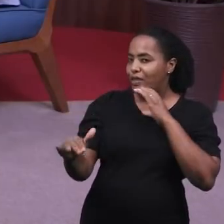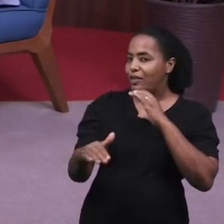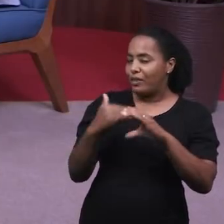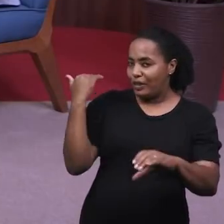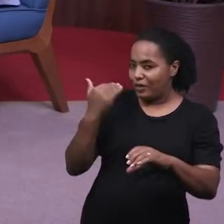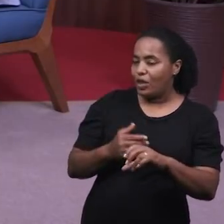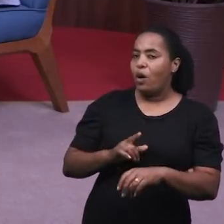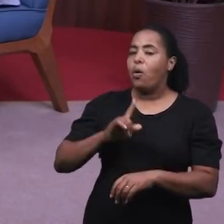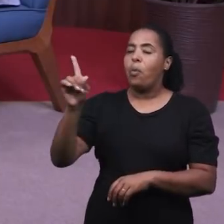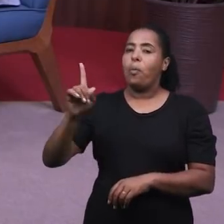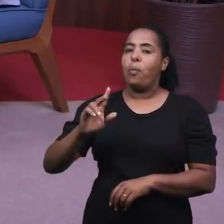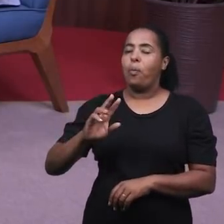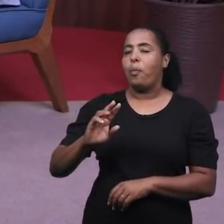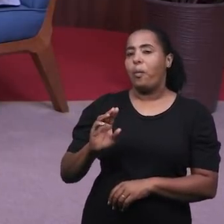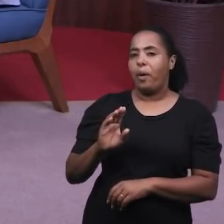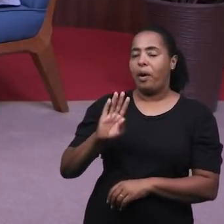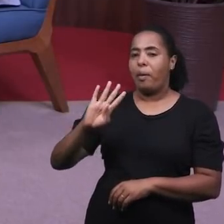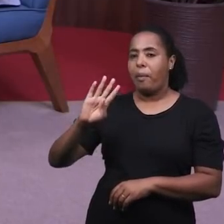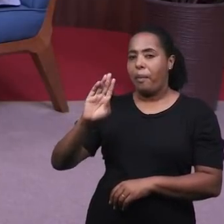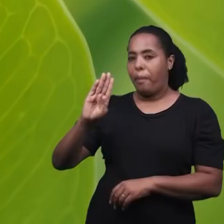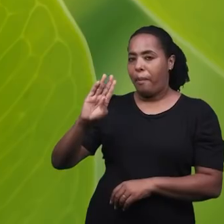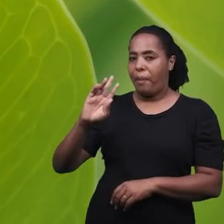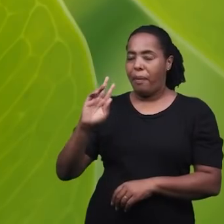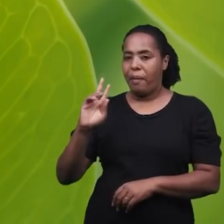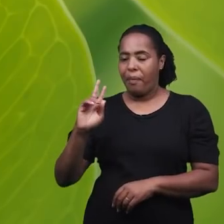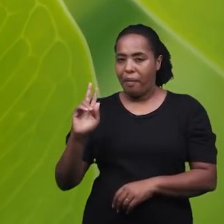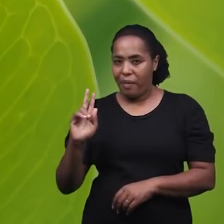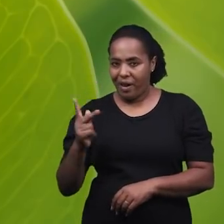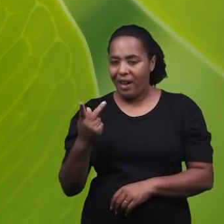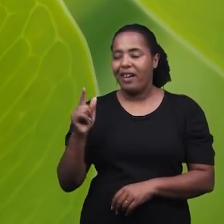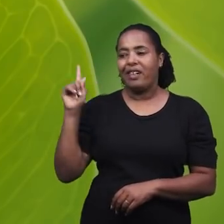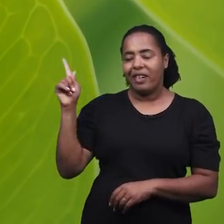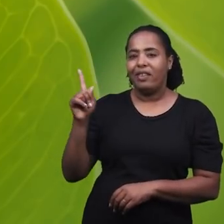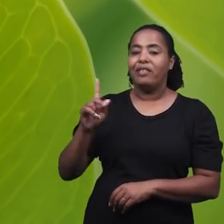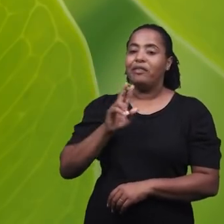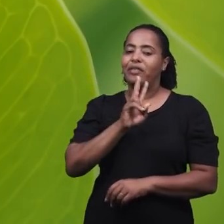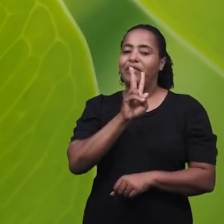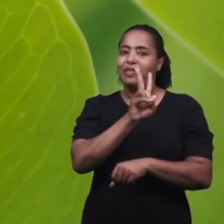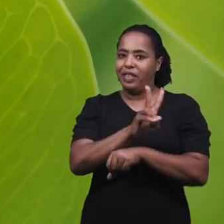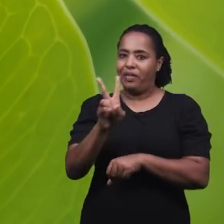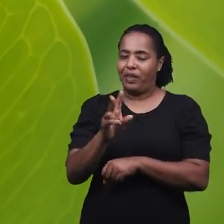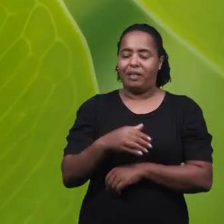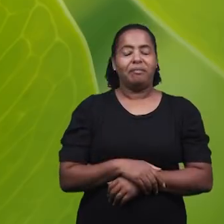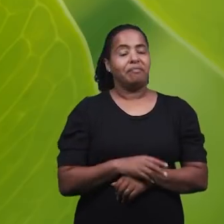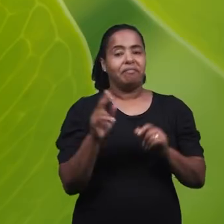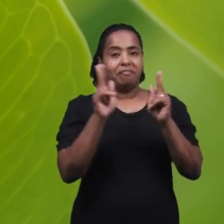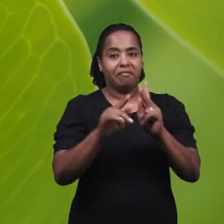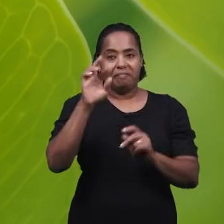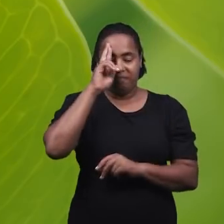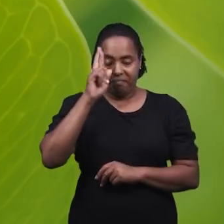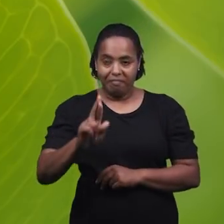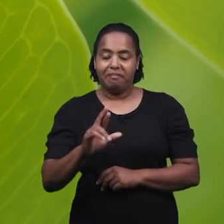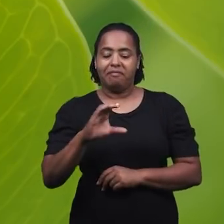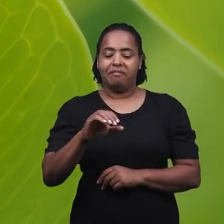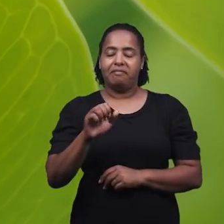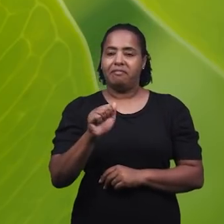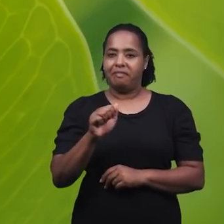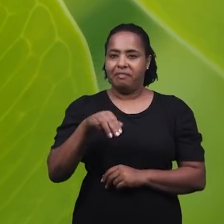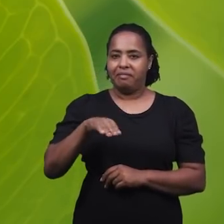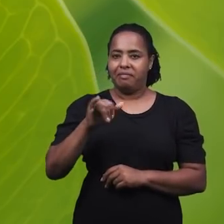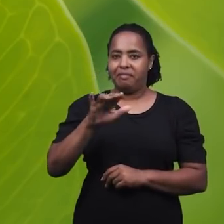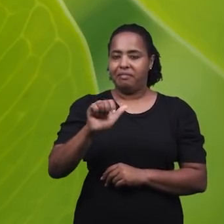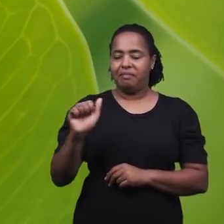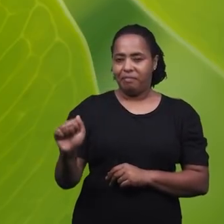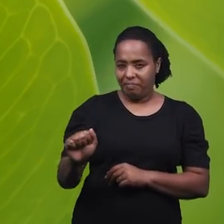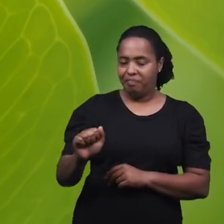um de Belo Horizonte e outro daqui de Vila Velha. Irmãos, a paz do Senhor Jesus, o meu nome é Camila, sou de Belo Horizonte, Minas Gerais,